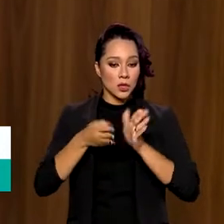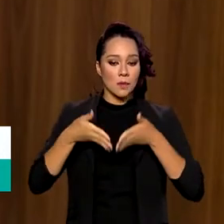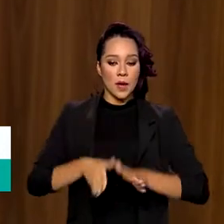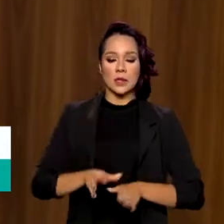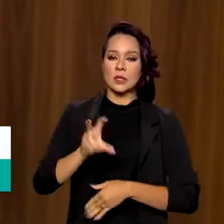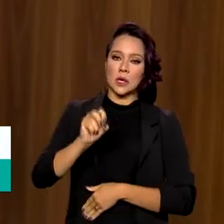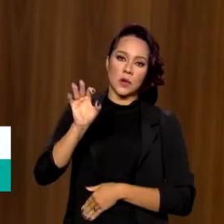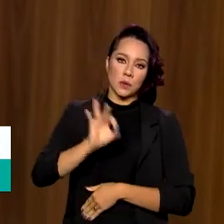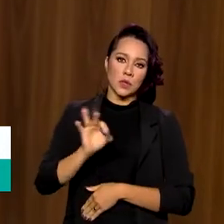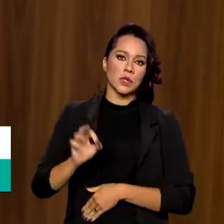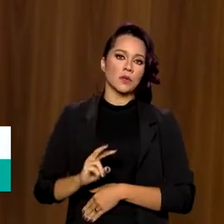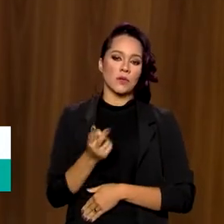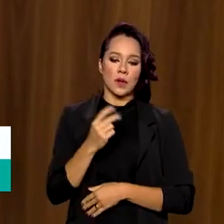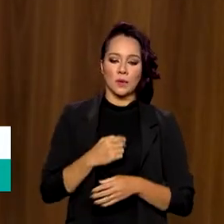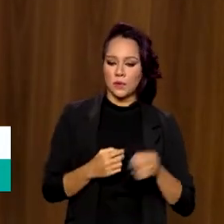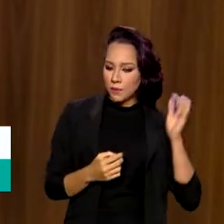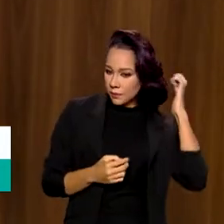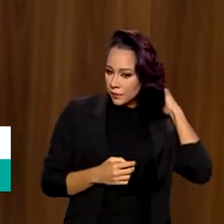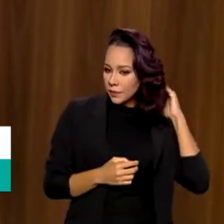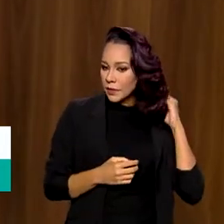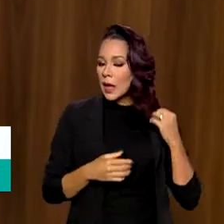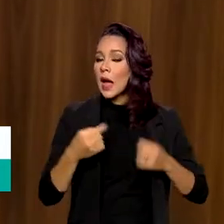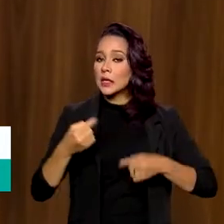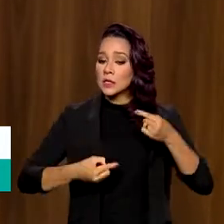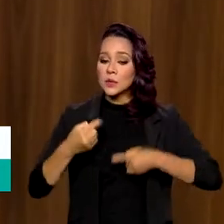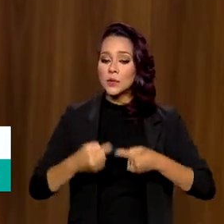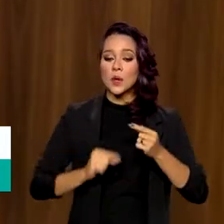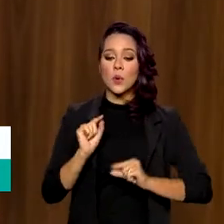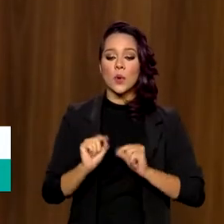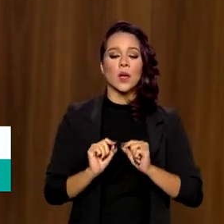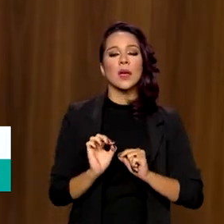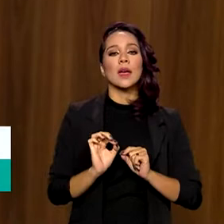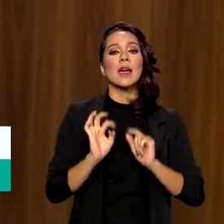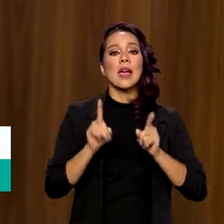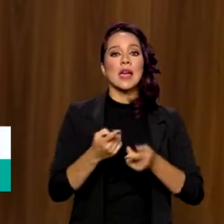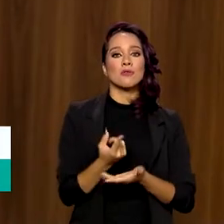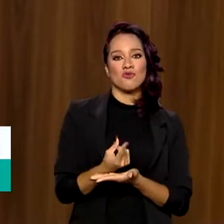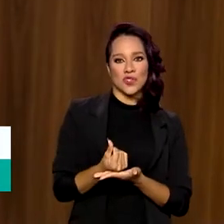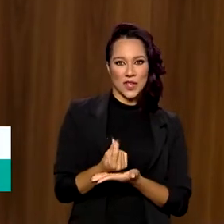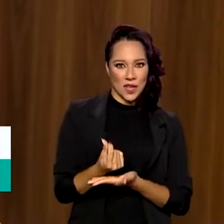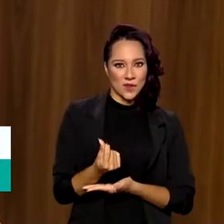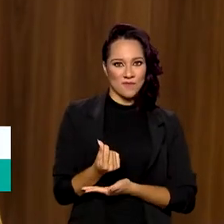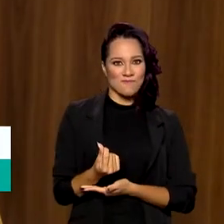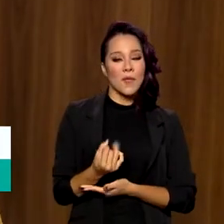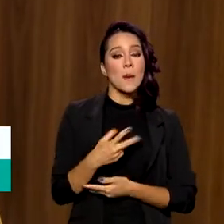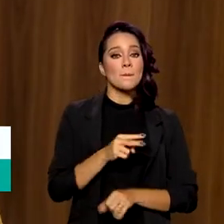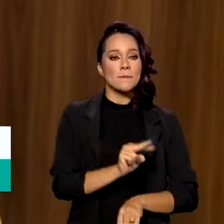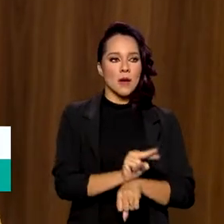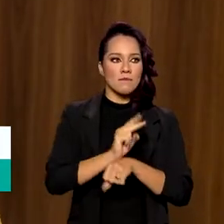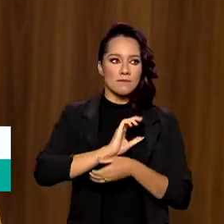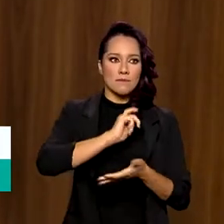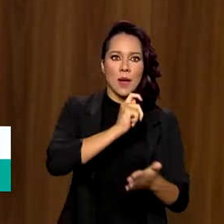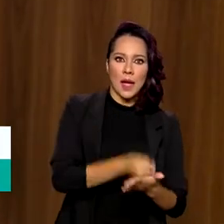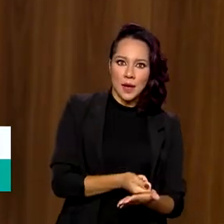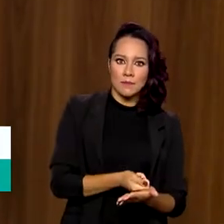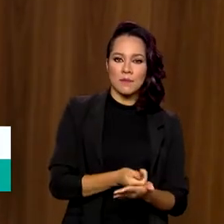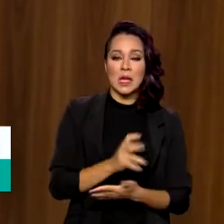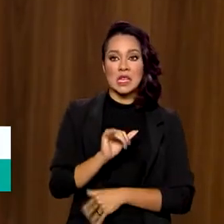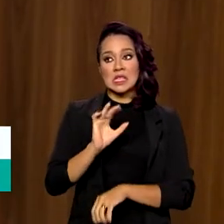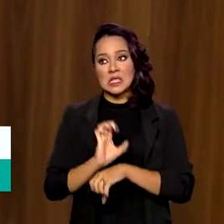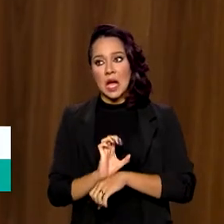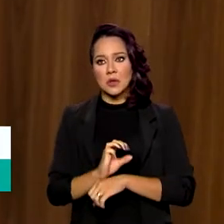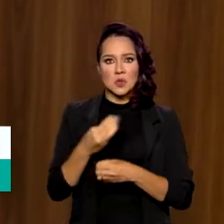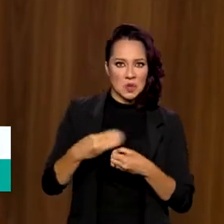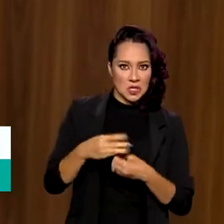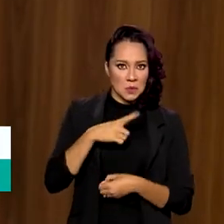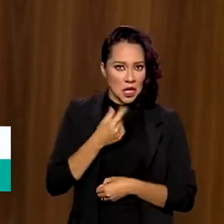metade desse valor a polêmica toda gente é com relação aos recursos para financiar isso né se os estados